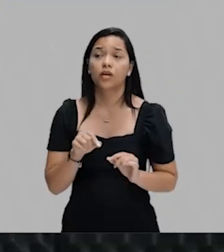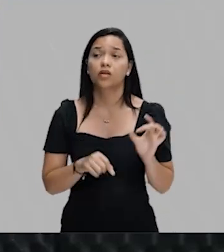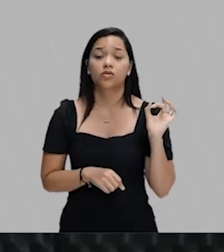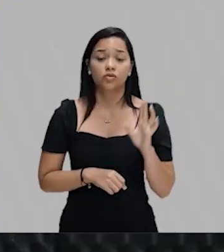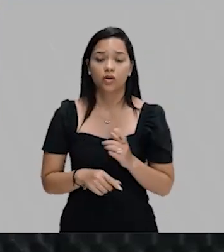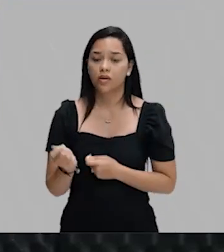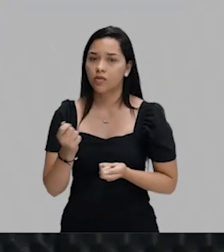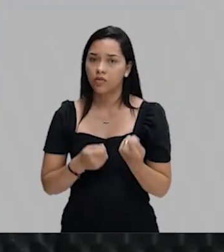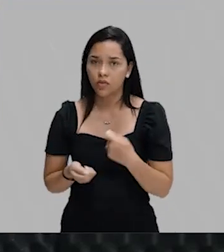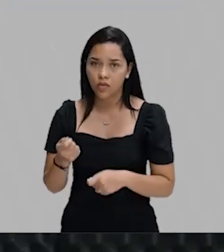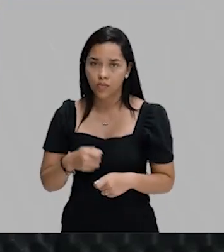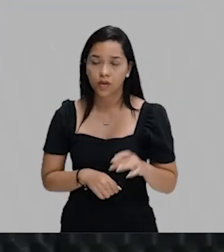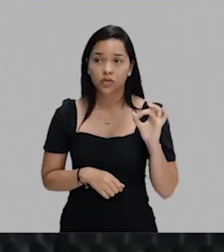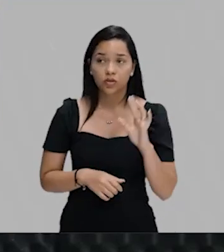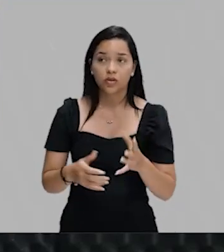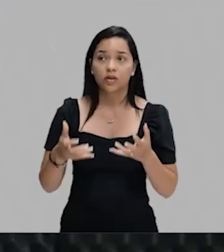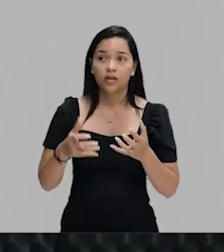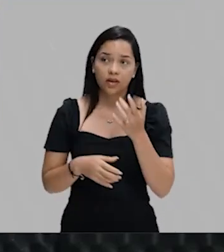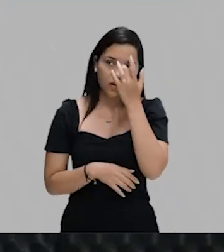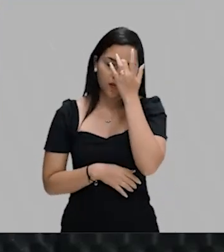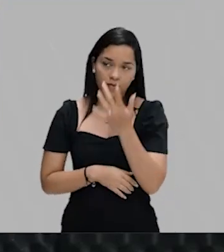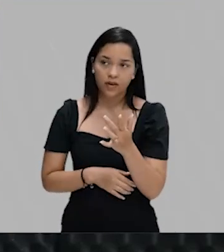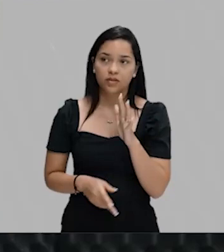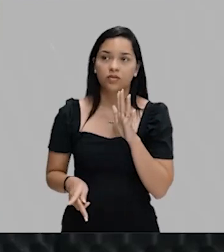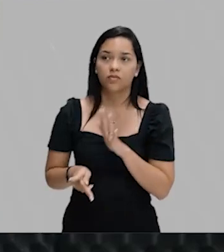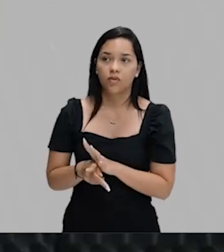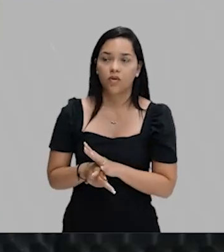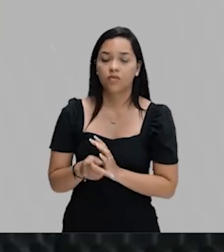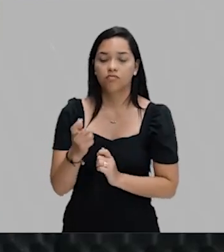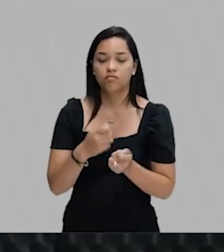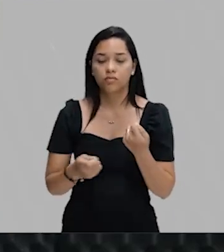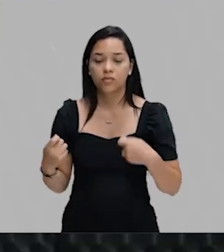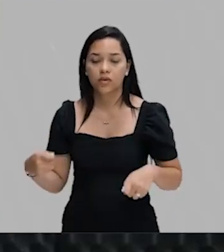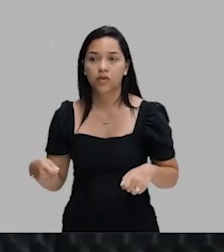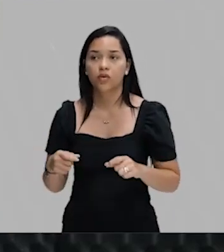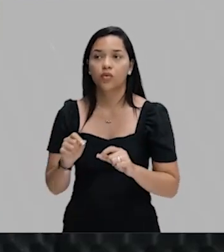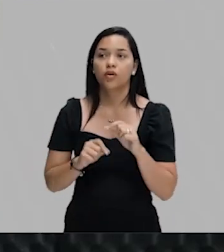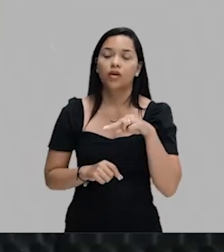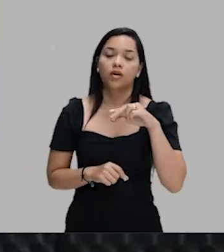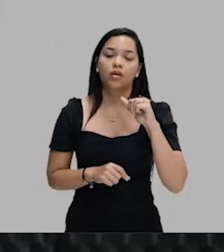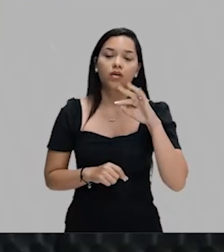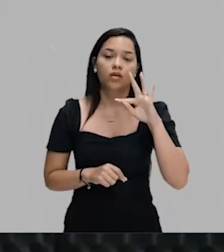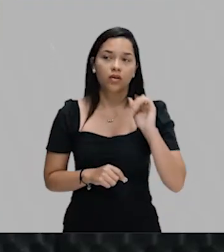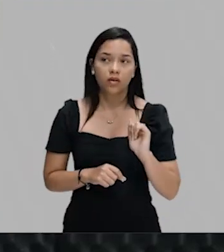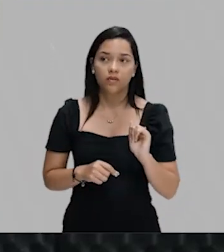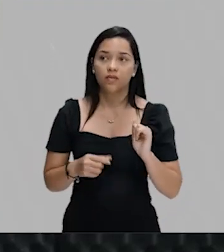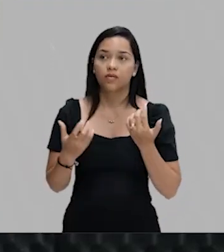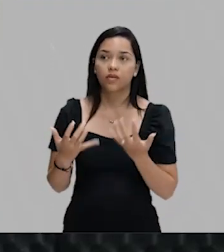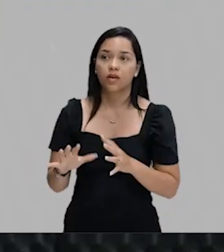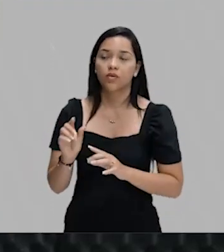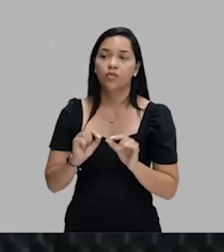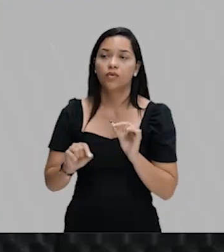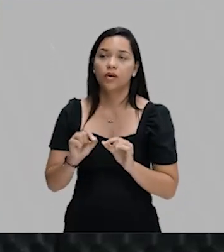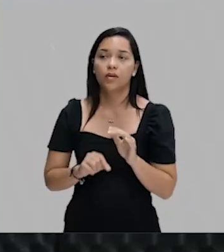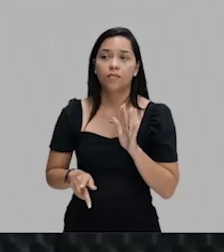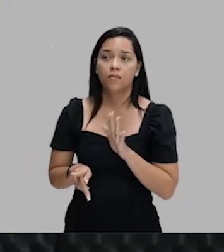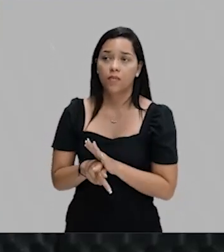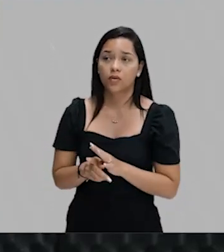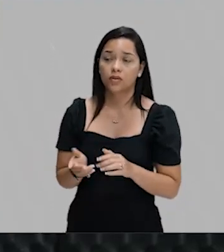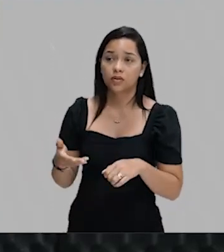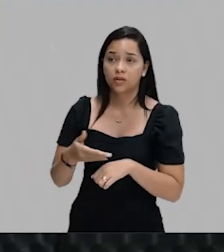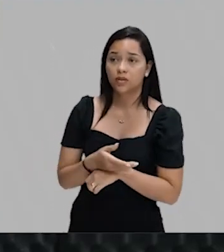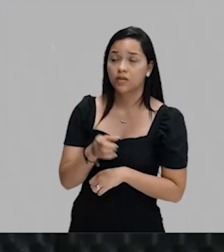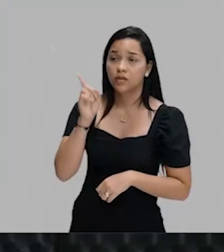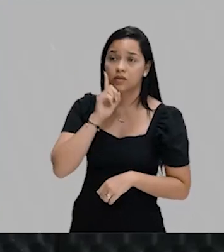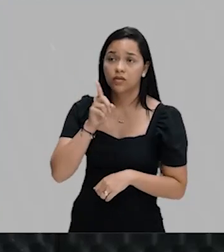puramente econômica, ou seja, só quer facilitar a circulação de mercadorias, ou seja, o NAFTA não permite que mexicanos, por exemplo, possam entrar nos